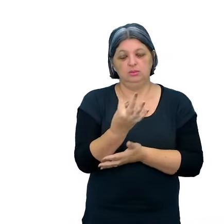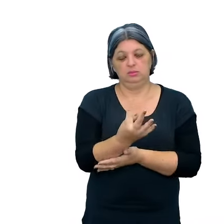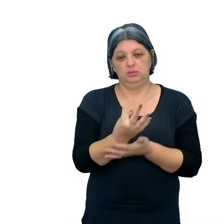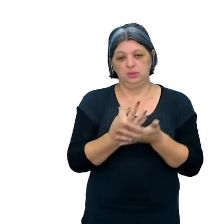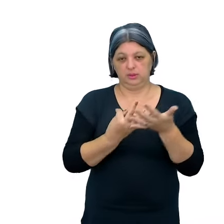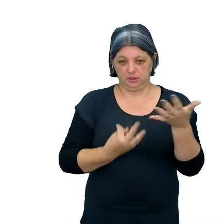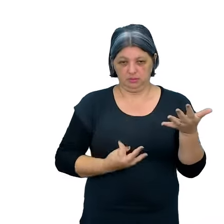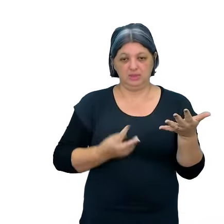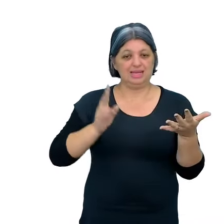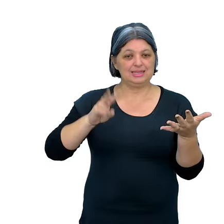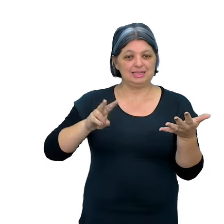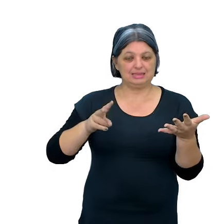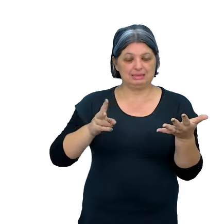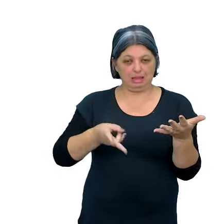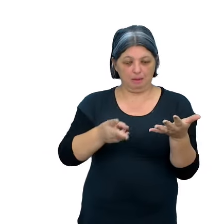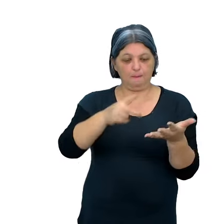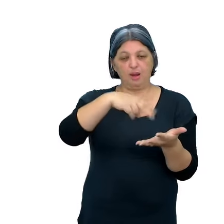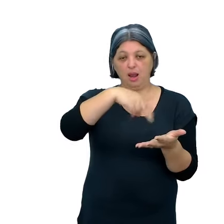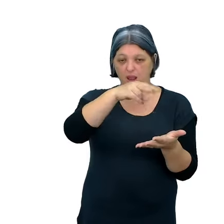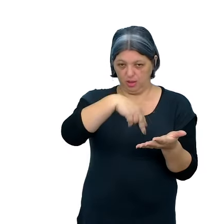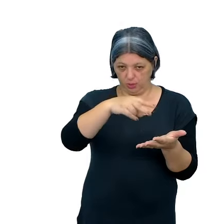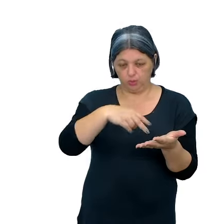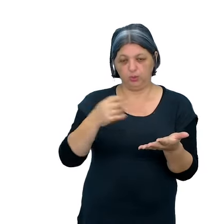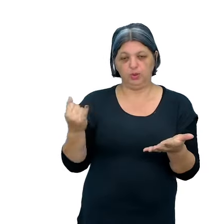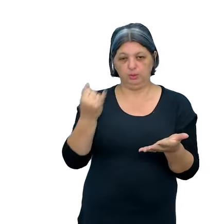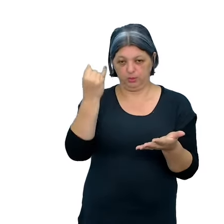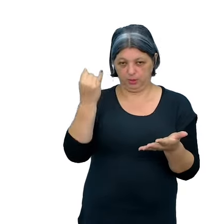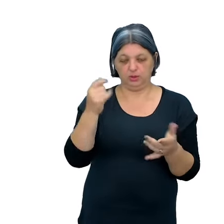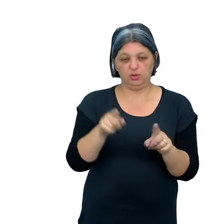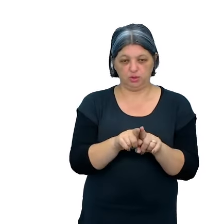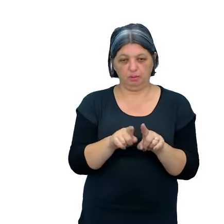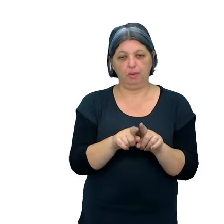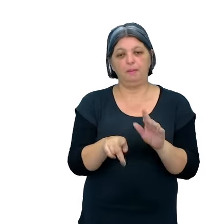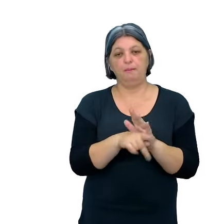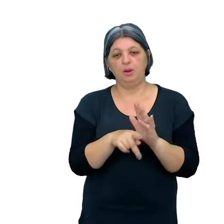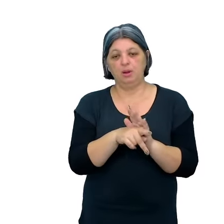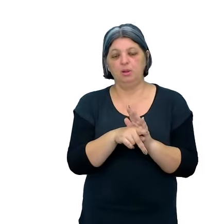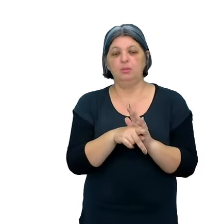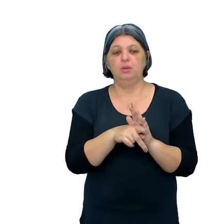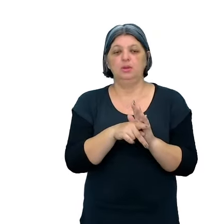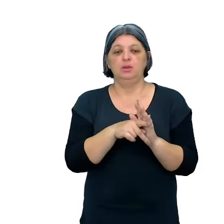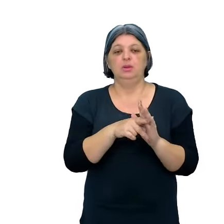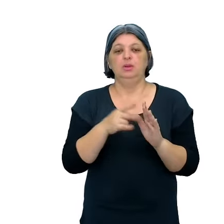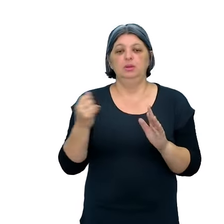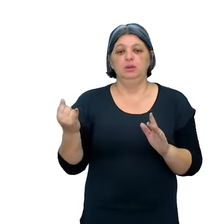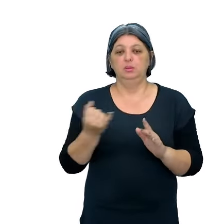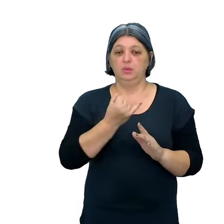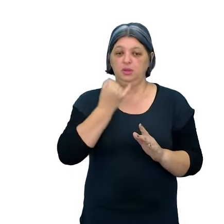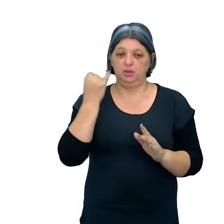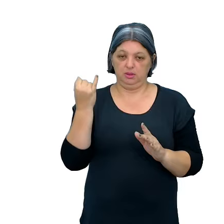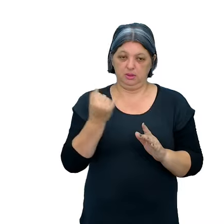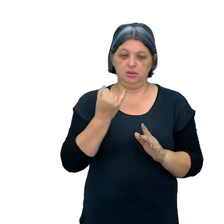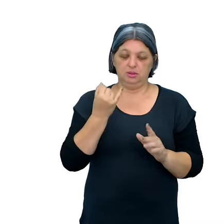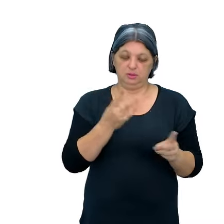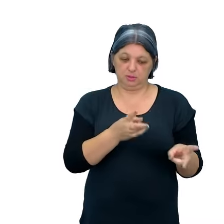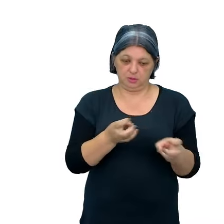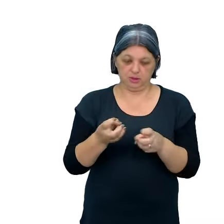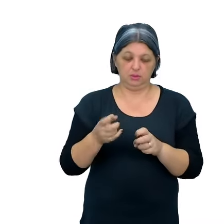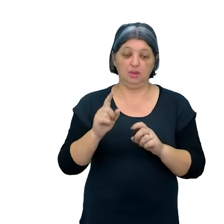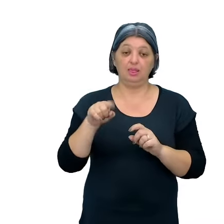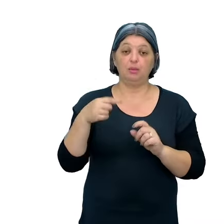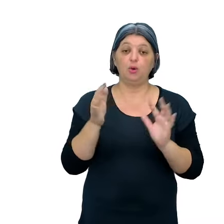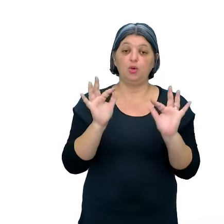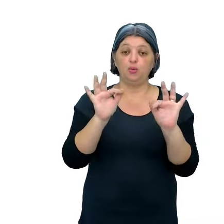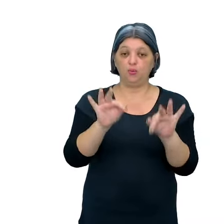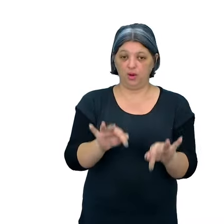sempre a leitura, né, como também uma perspectiva, né, importante para ser observada, mas, ao final, os estudantes terão